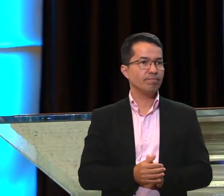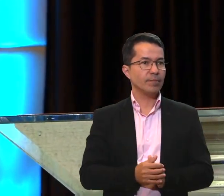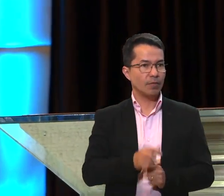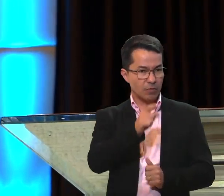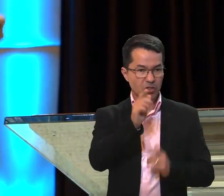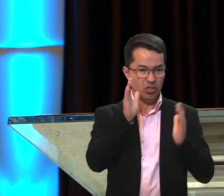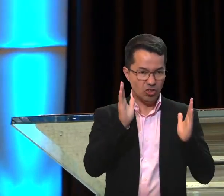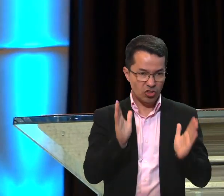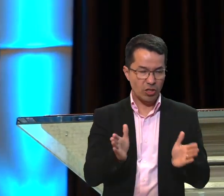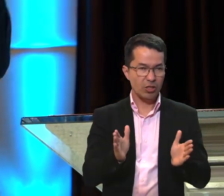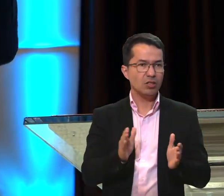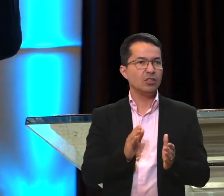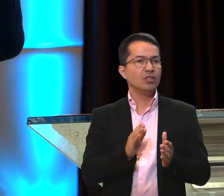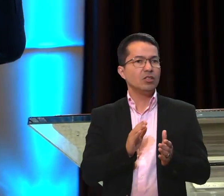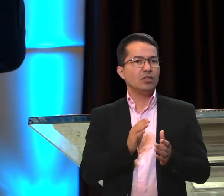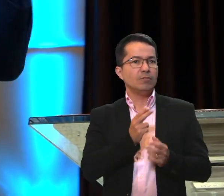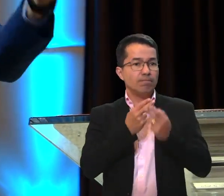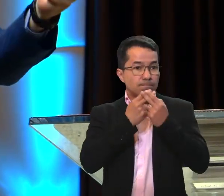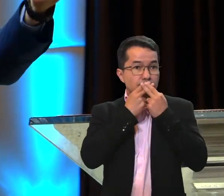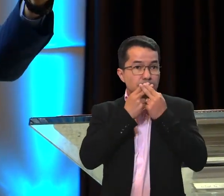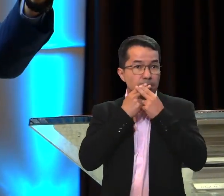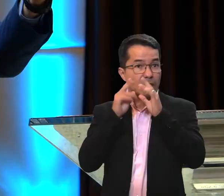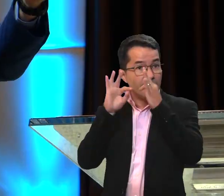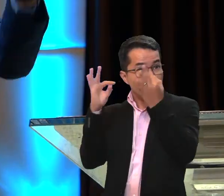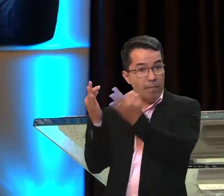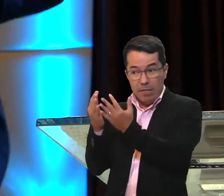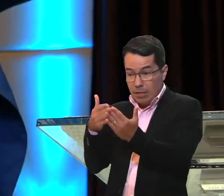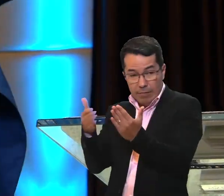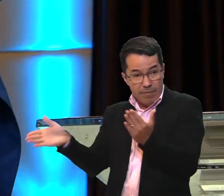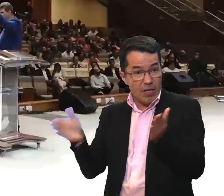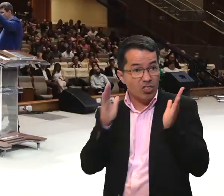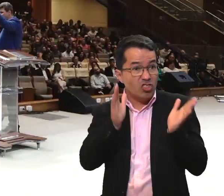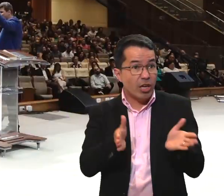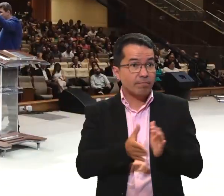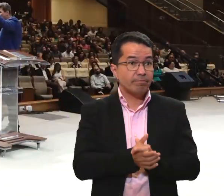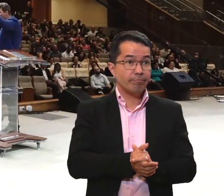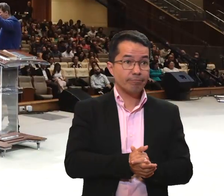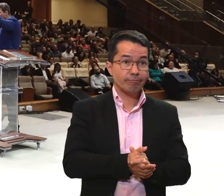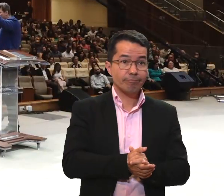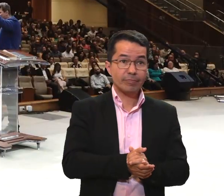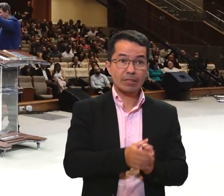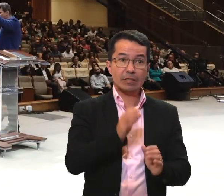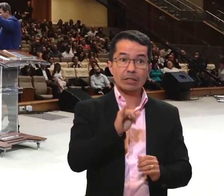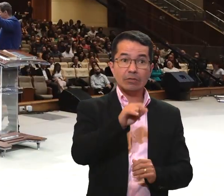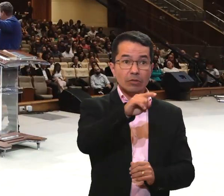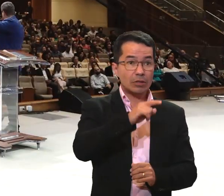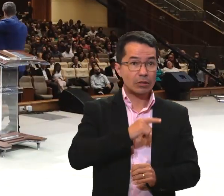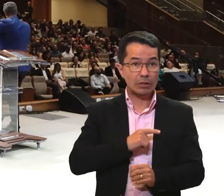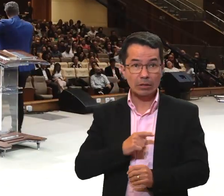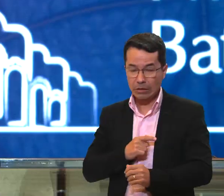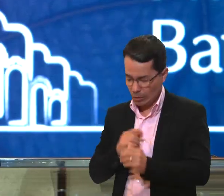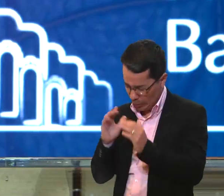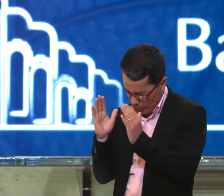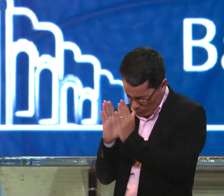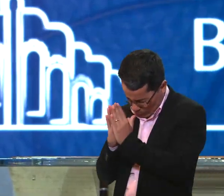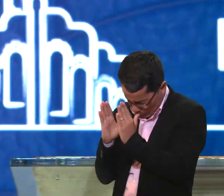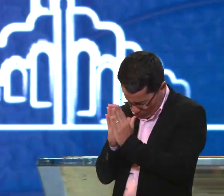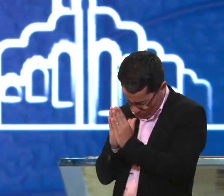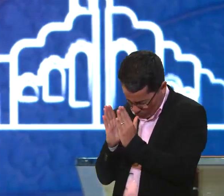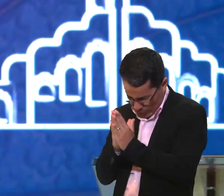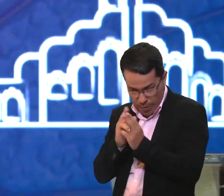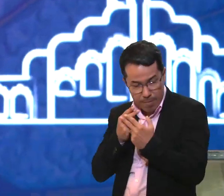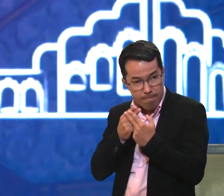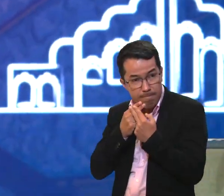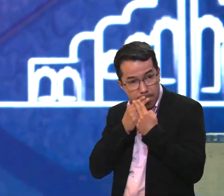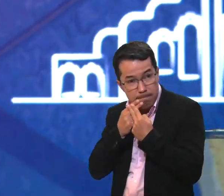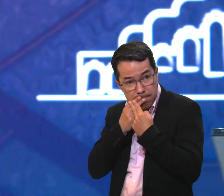Deus sara lugares. Amém? Se o meu povo, que se chama pelo meu nome,